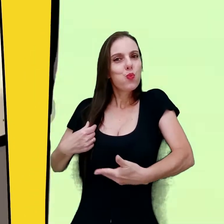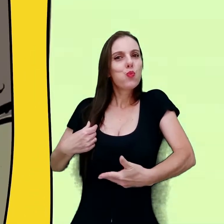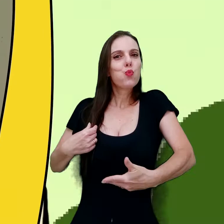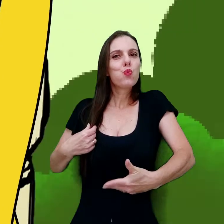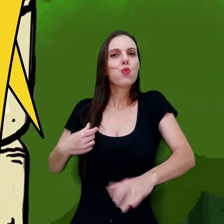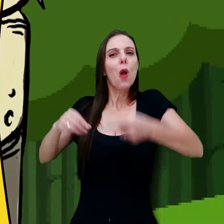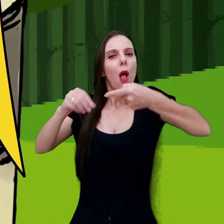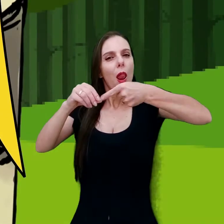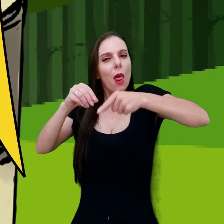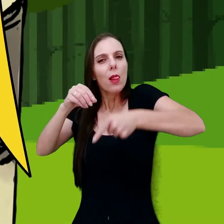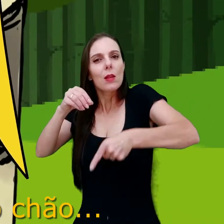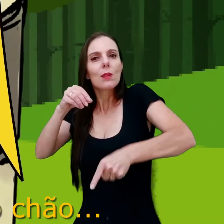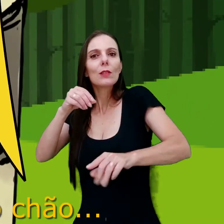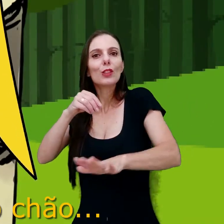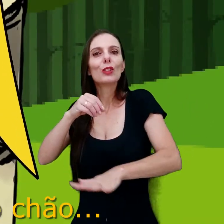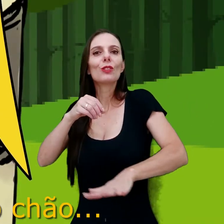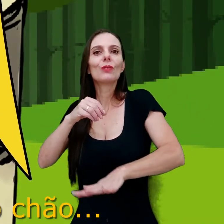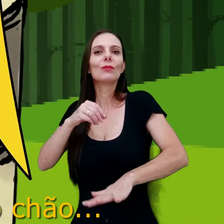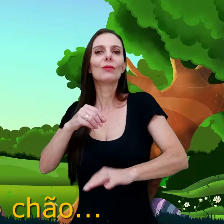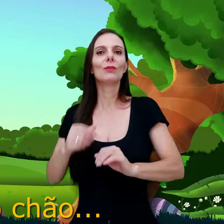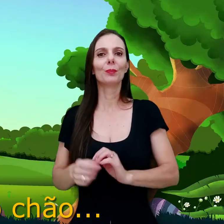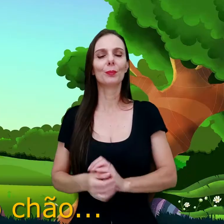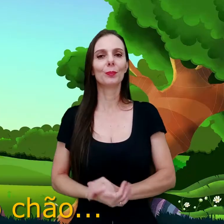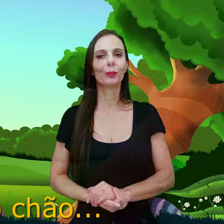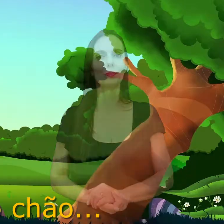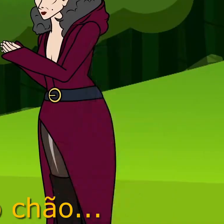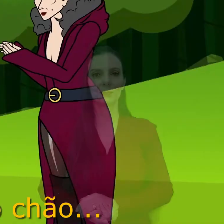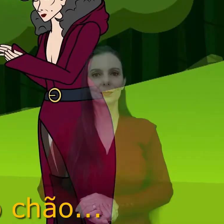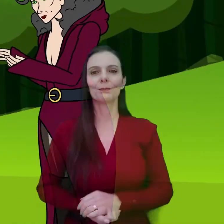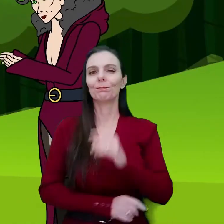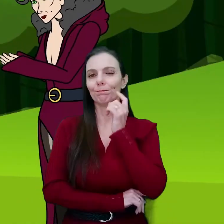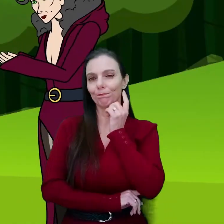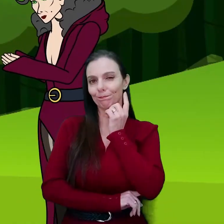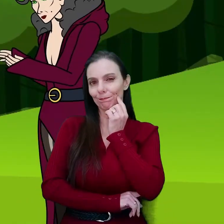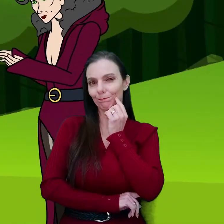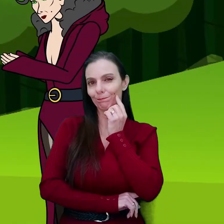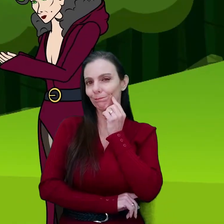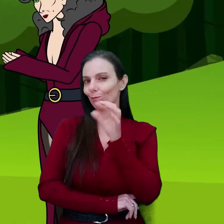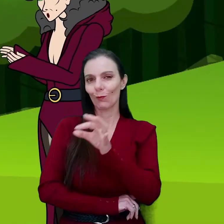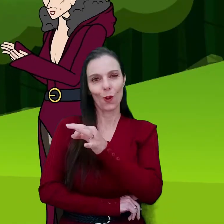estava tão longo que conseguia alcançar o chão.